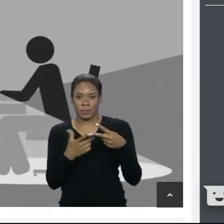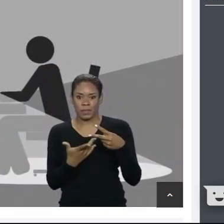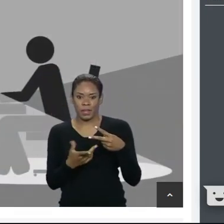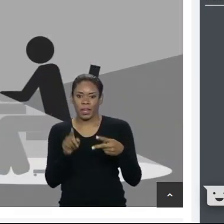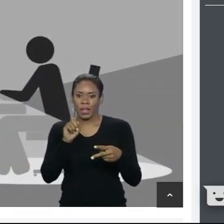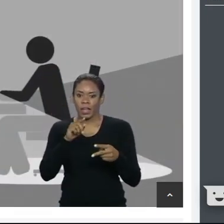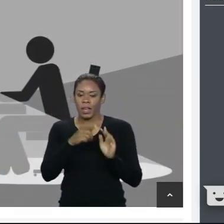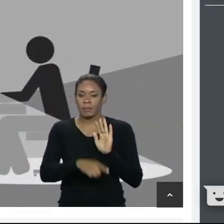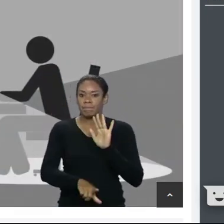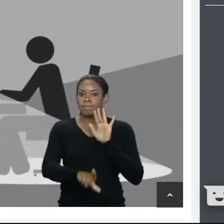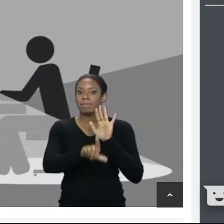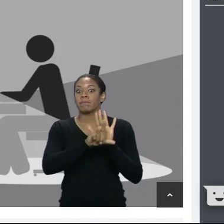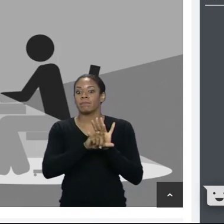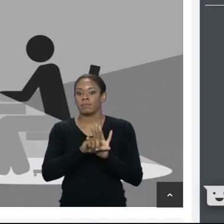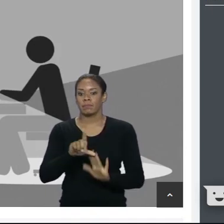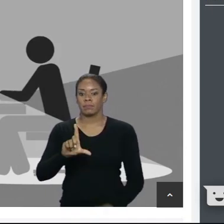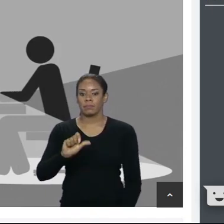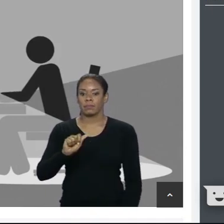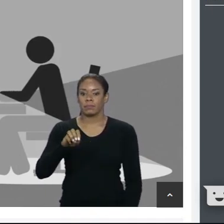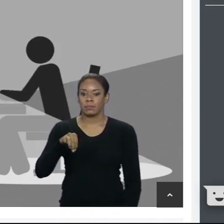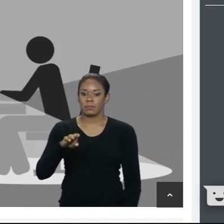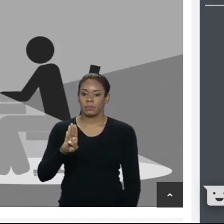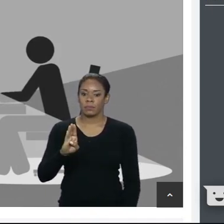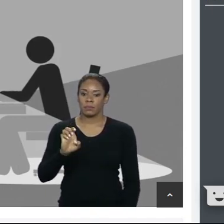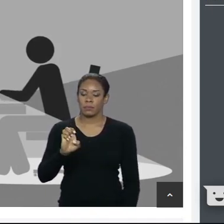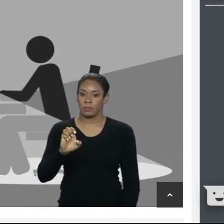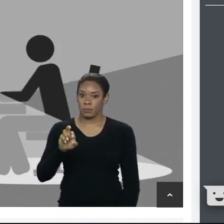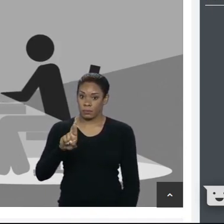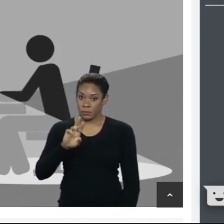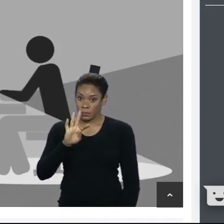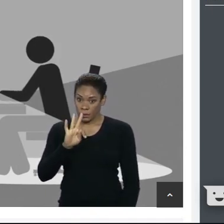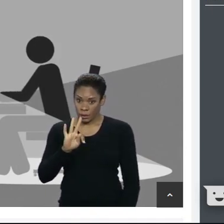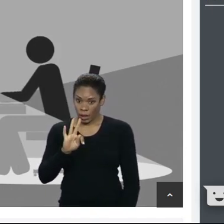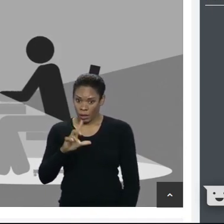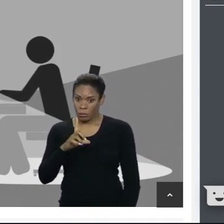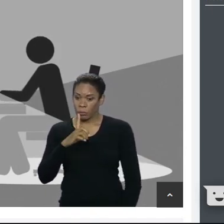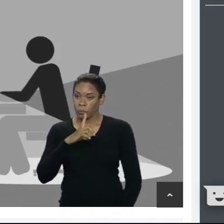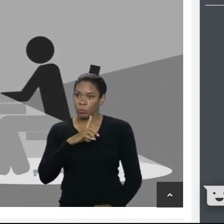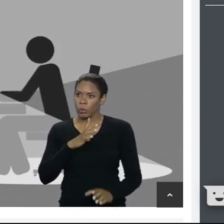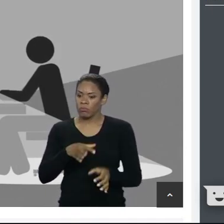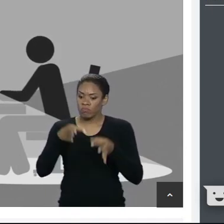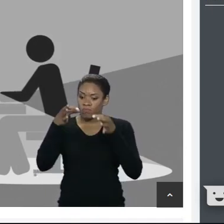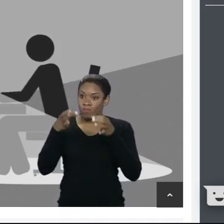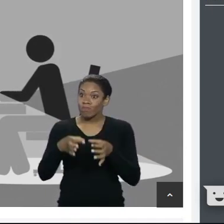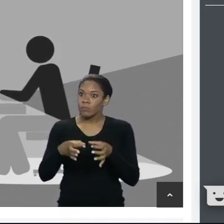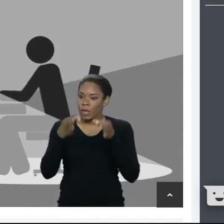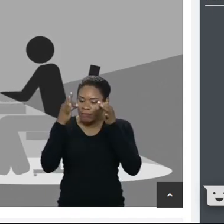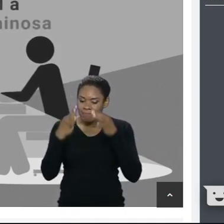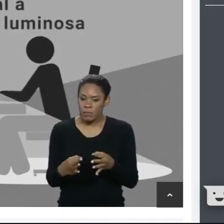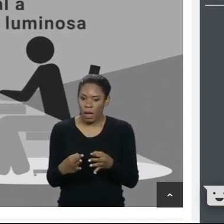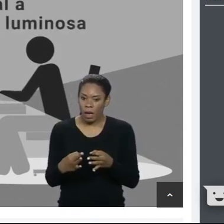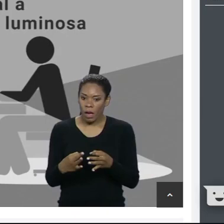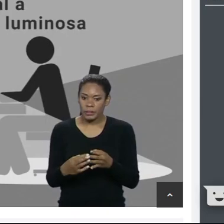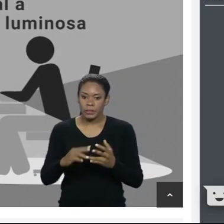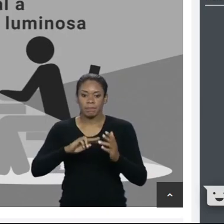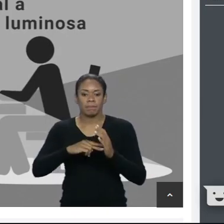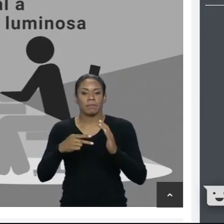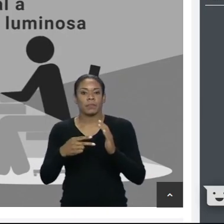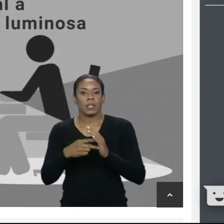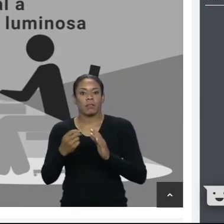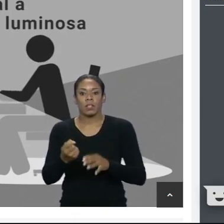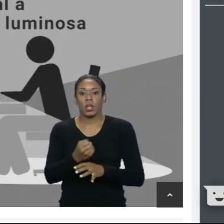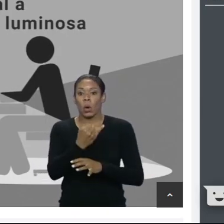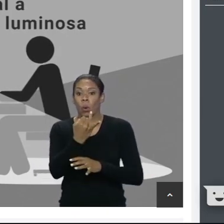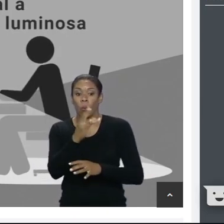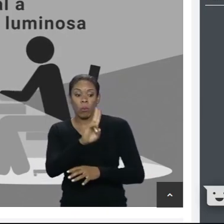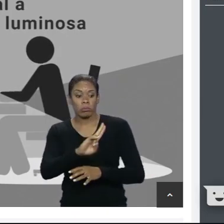baseia-se na lei de Lambert, que afirma que a iluminância produzida em um ponto de uma superfície é proporcional à intensidade